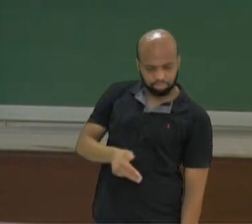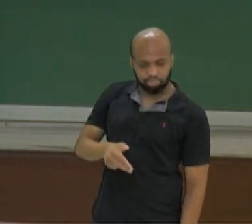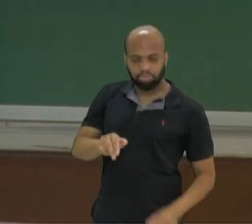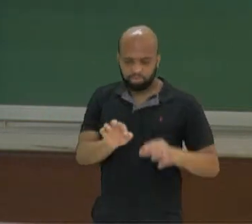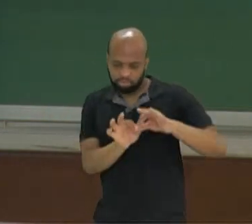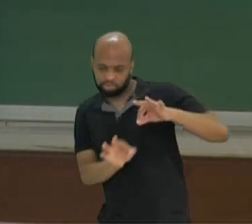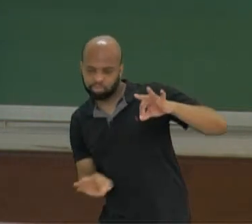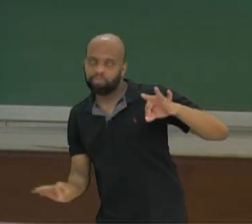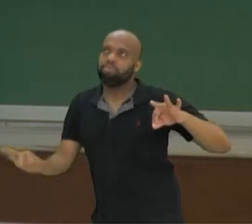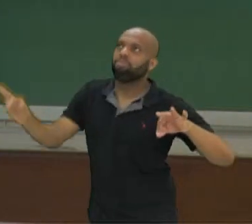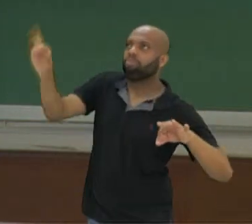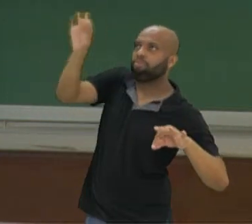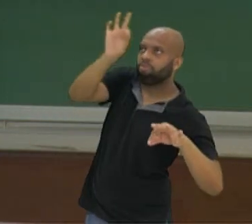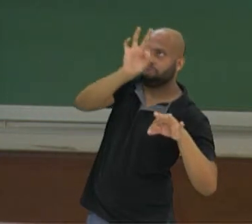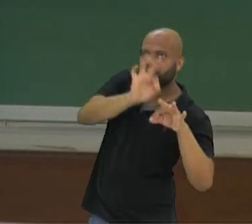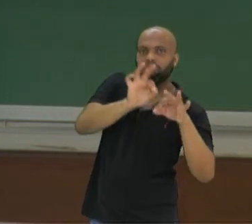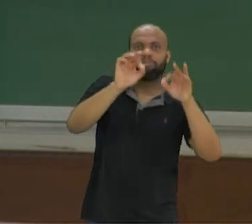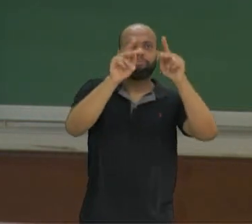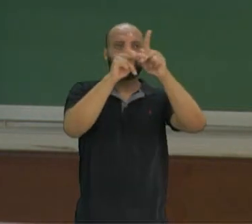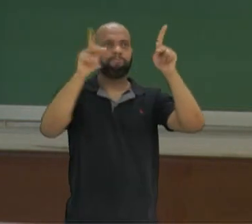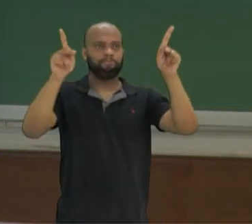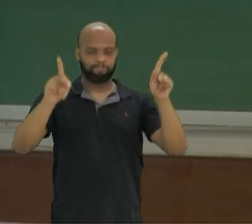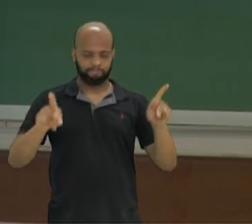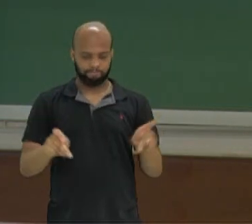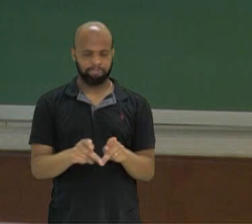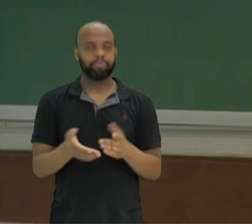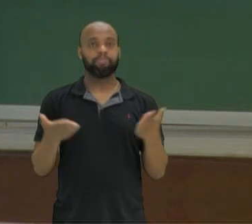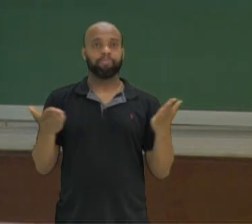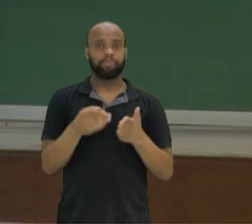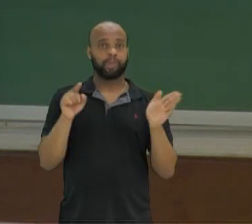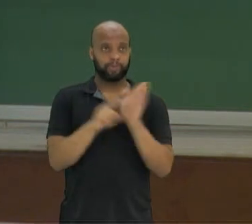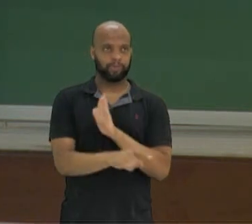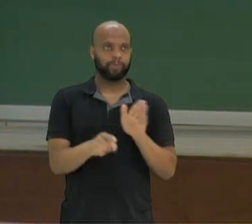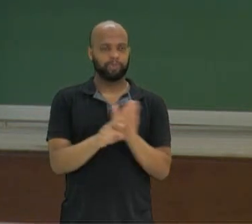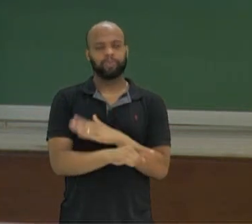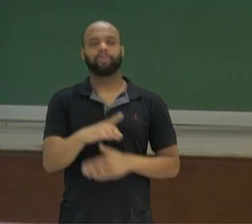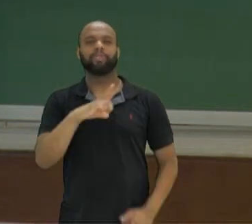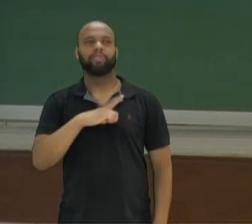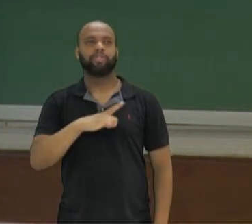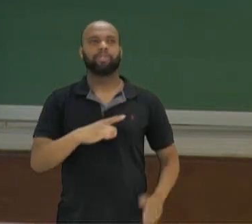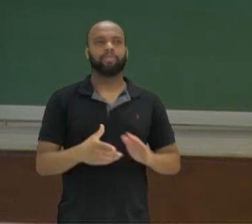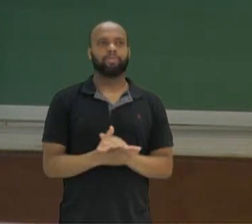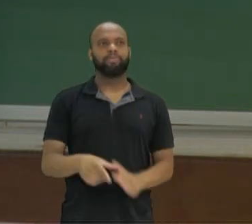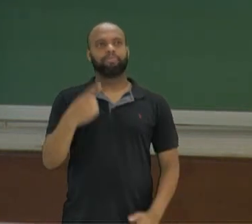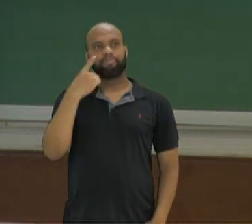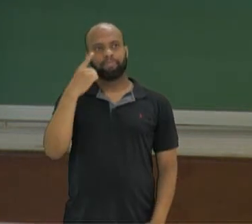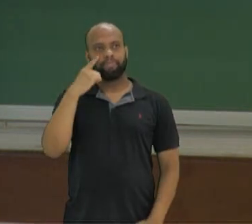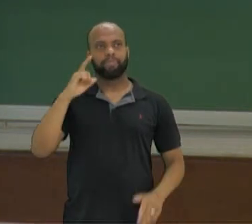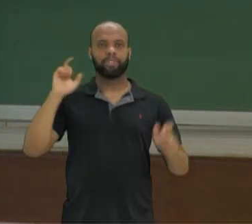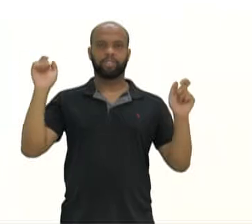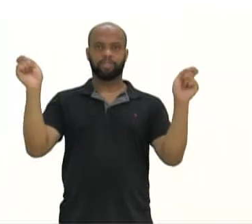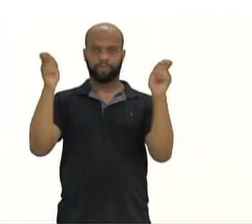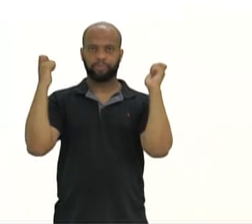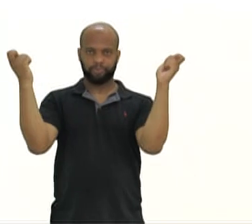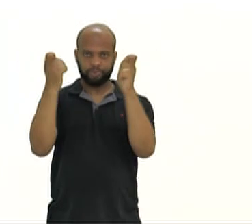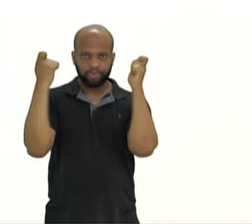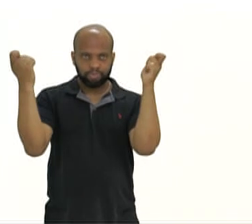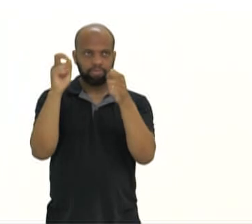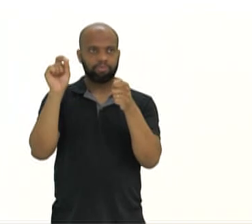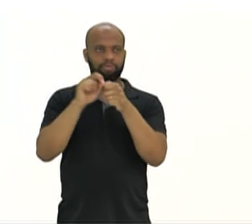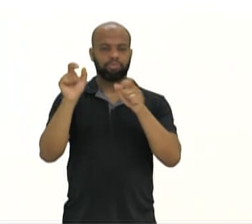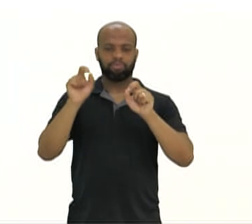círculo, eu estaria no perímetro. Beleza? Vamos ao exercício, então? Um festival foi realizado num campo